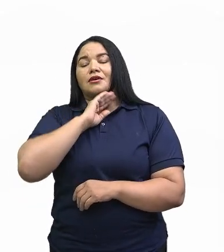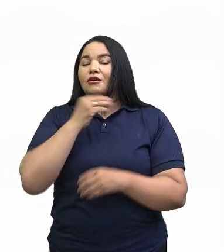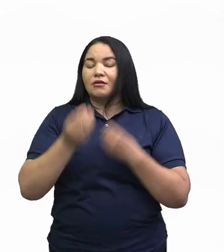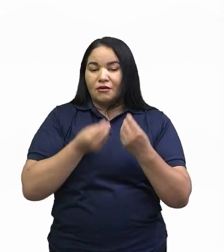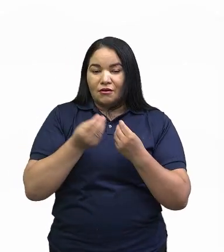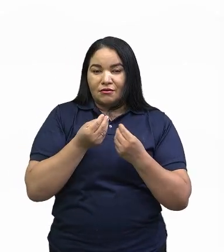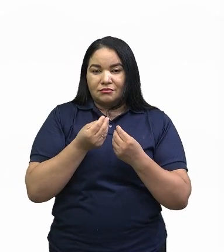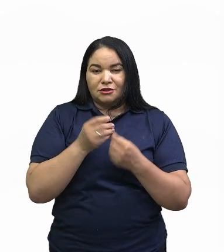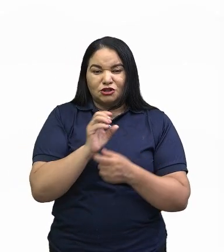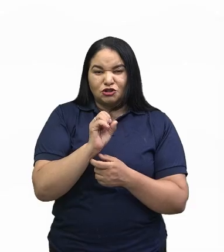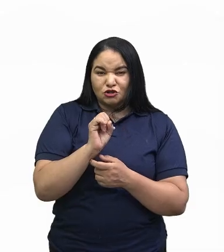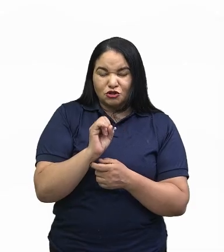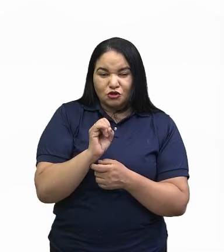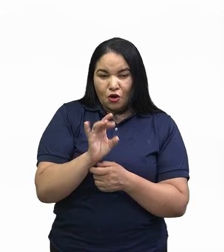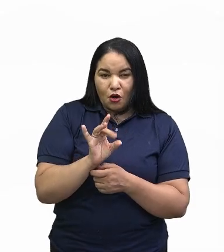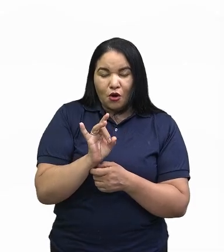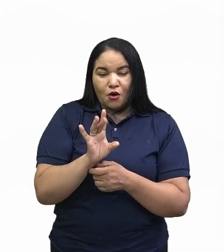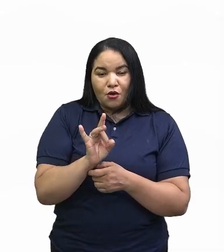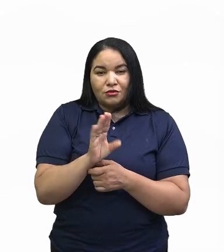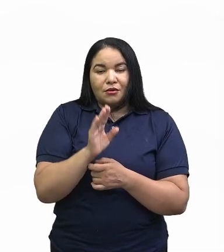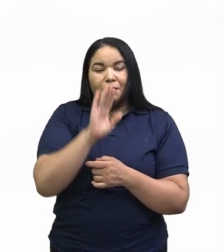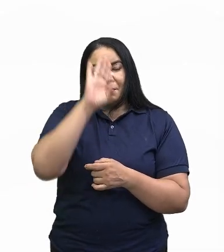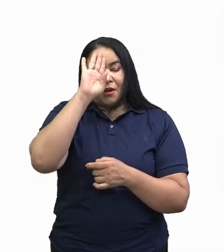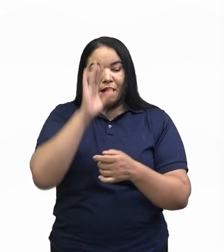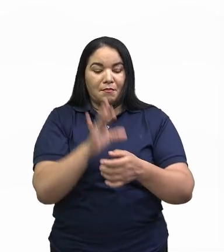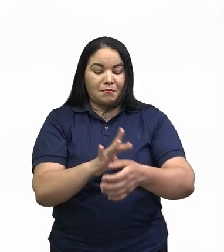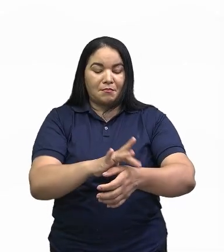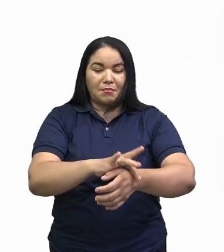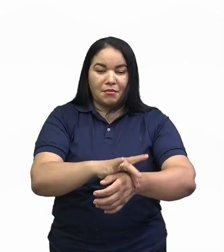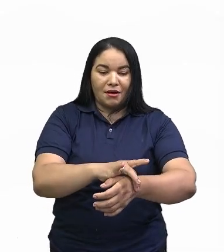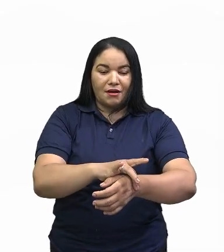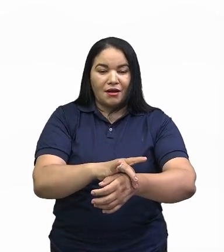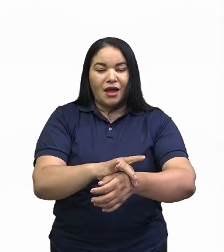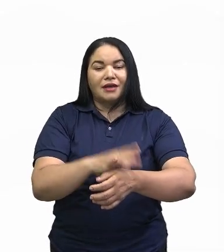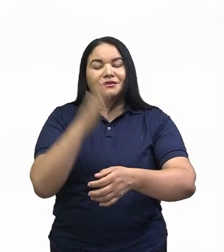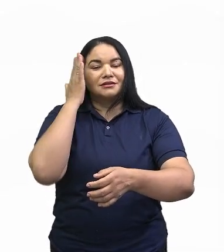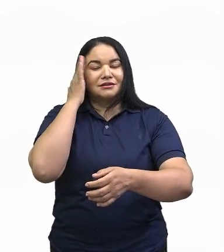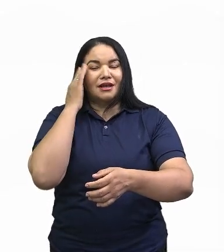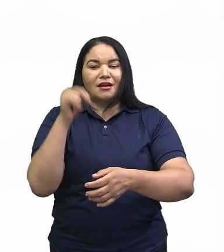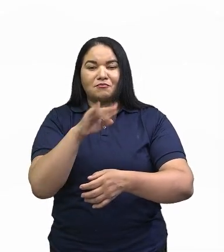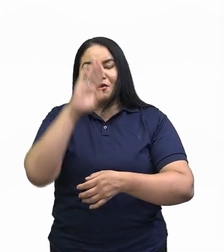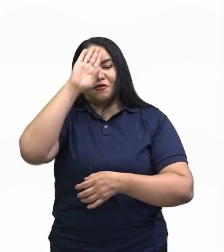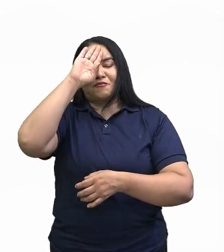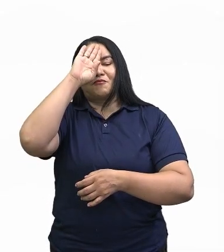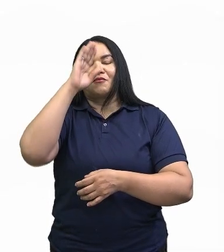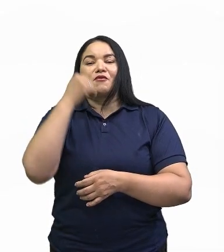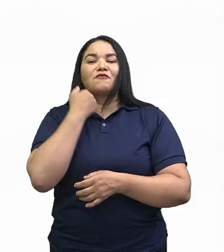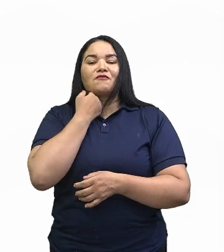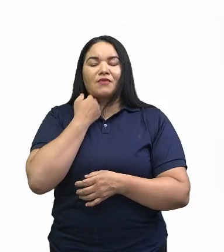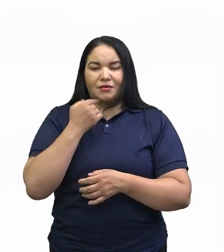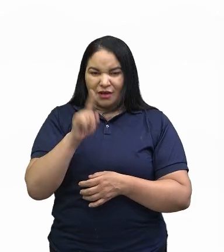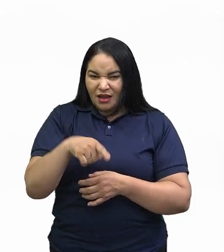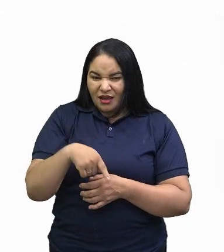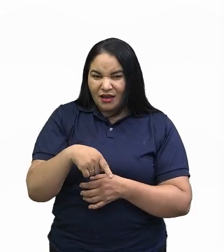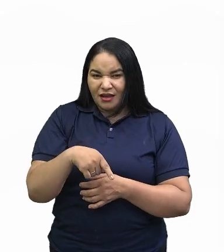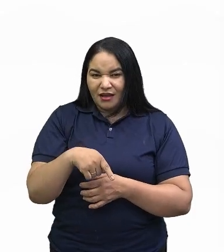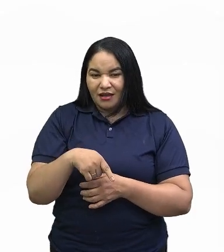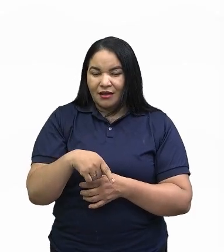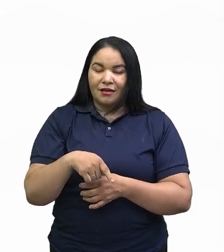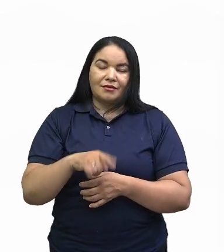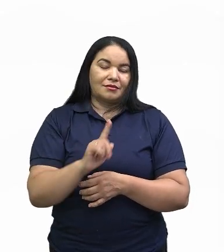que é só pegar aqui no pulso e já está dizendo, ela está com febre, porque está pulando ali o pulso. Não,